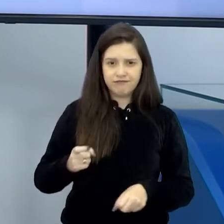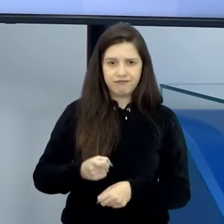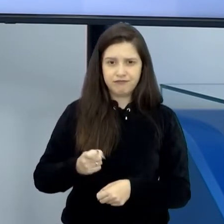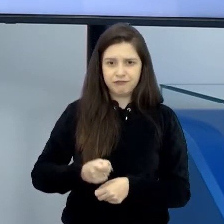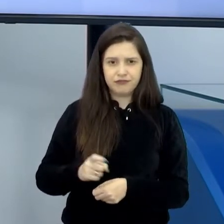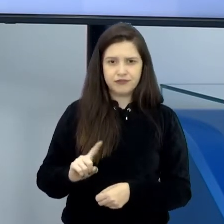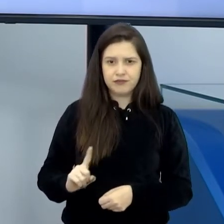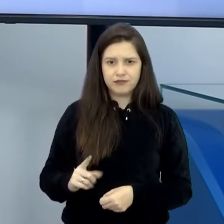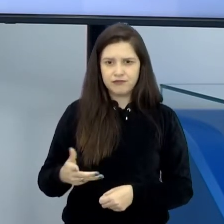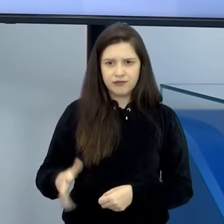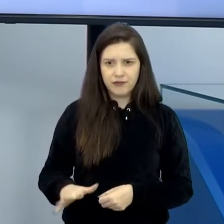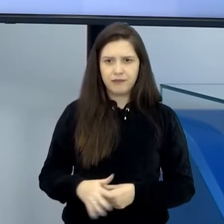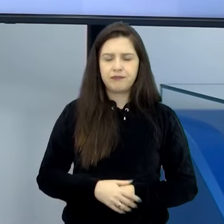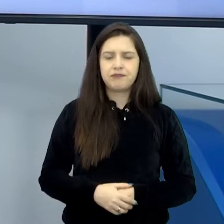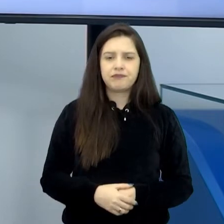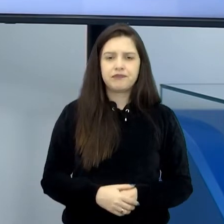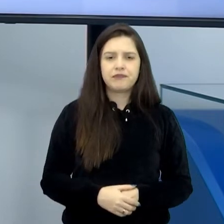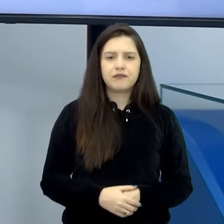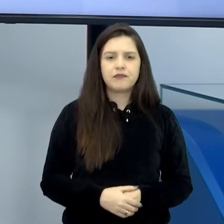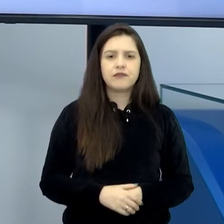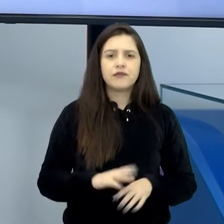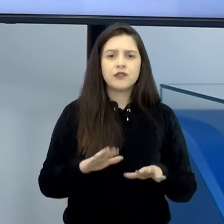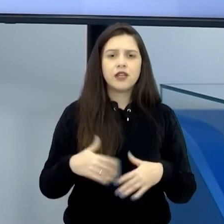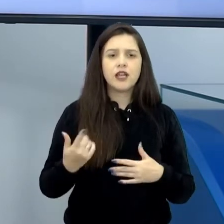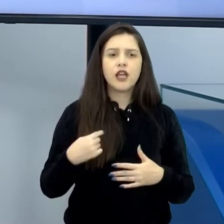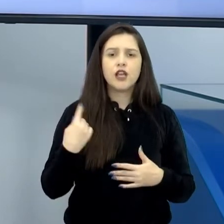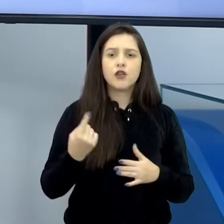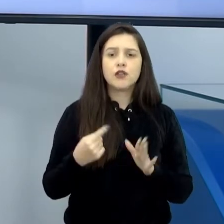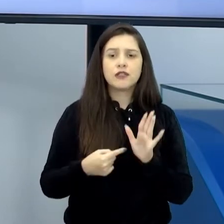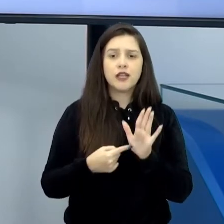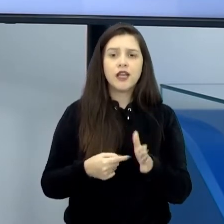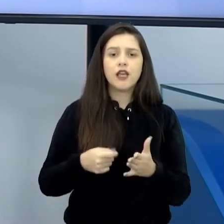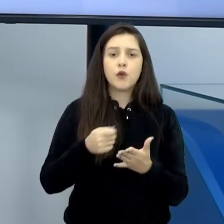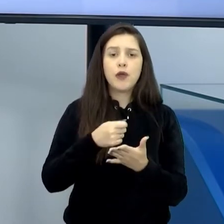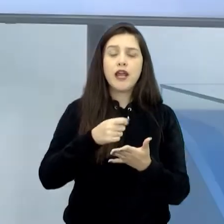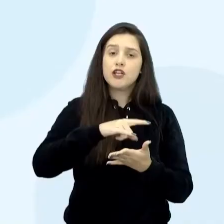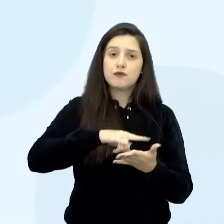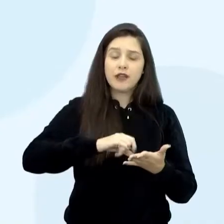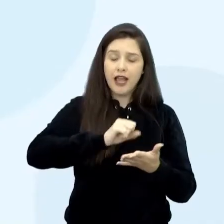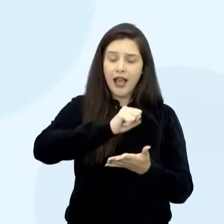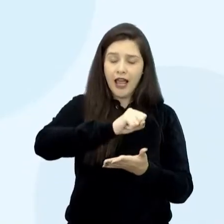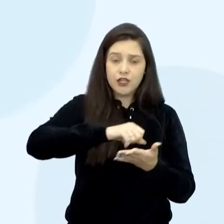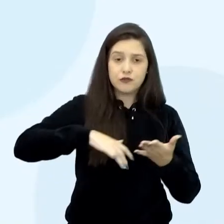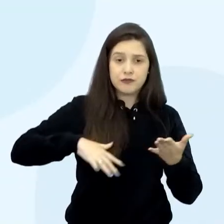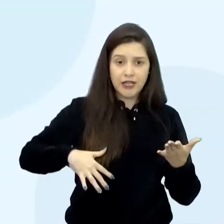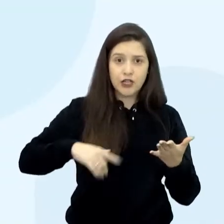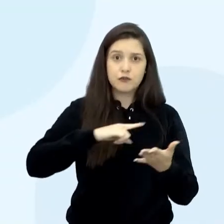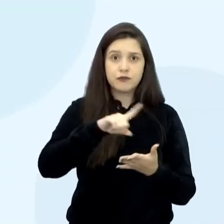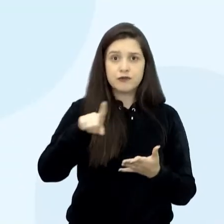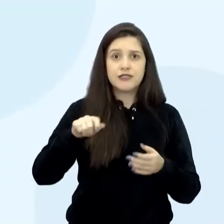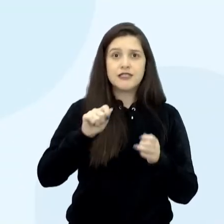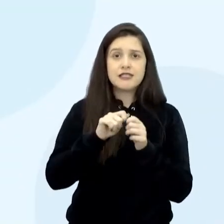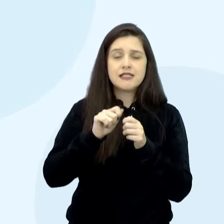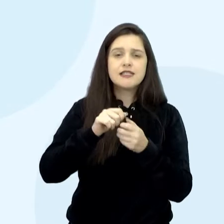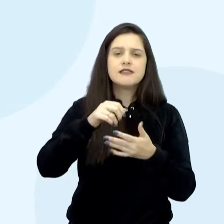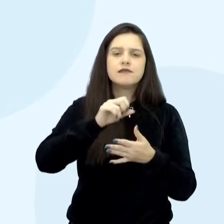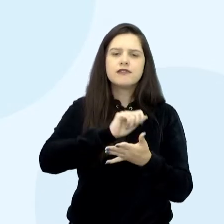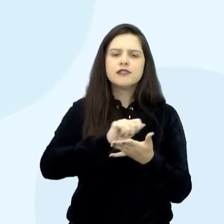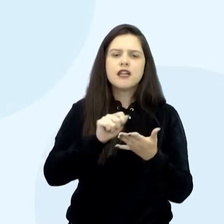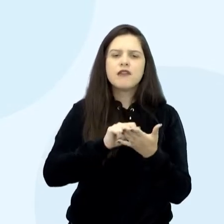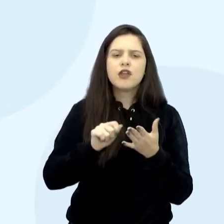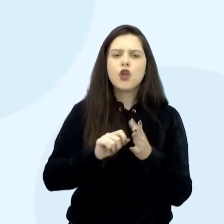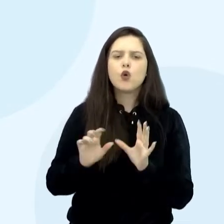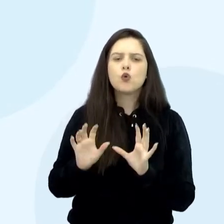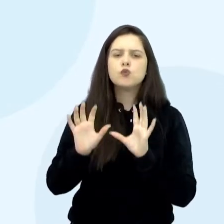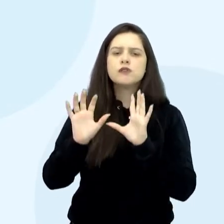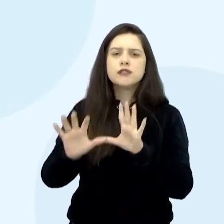bem. Então aqui nós temos um exercício para ser feito, né? Escreva a constante de equilíbrio